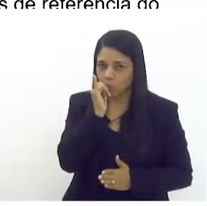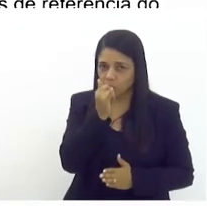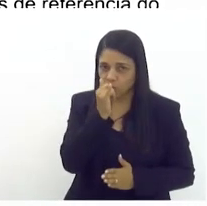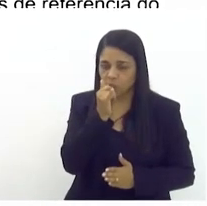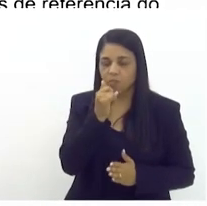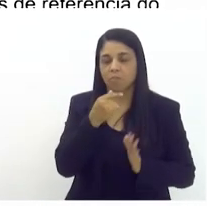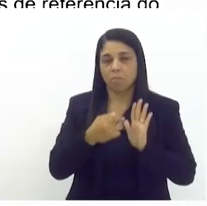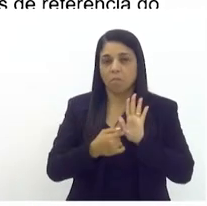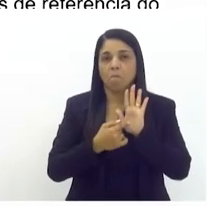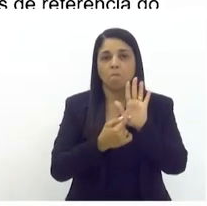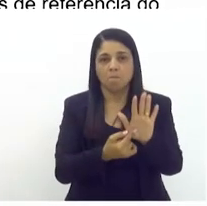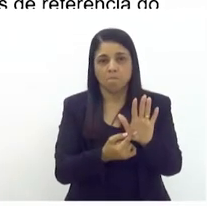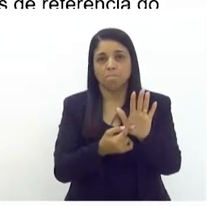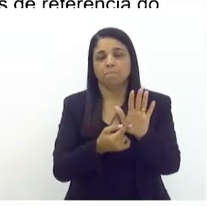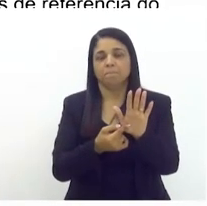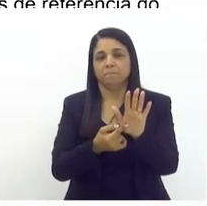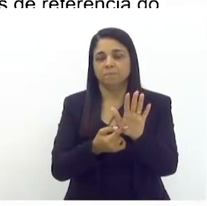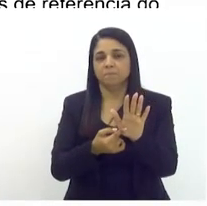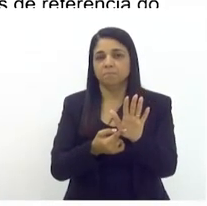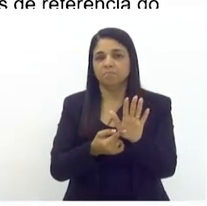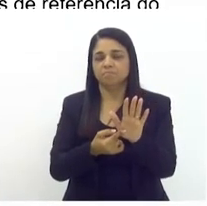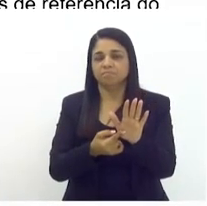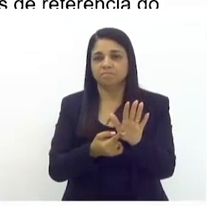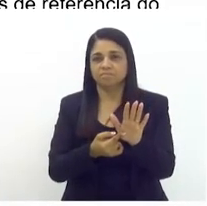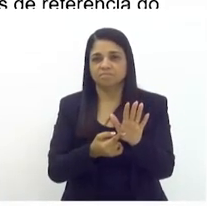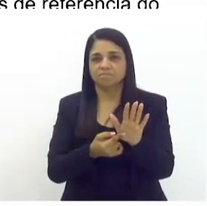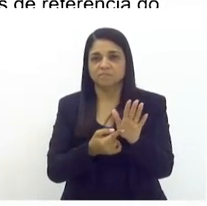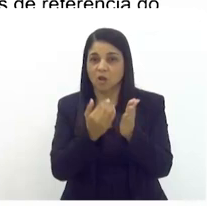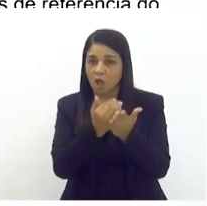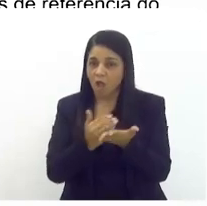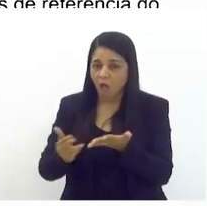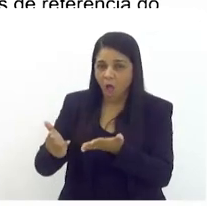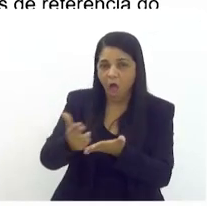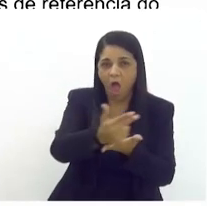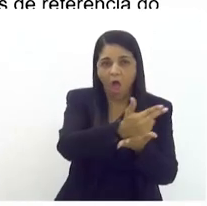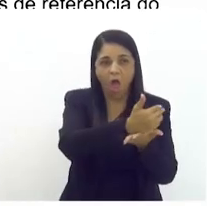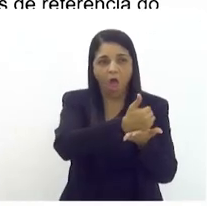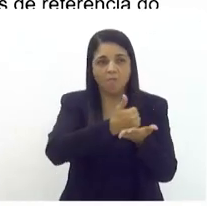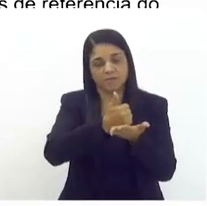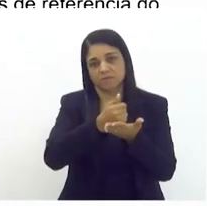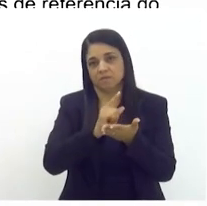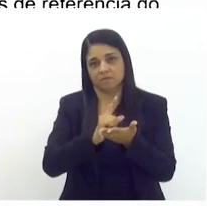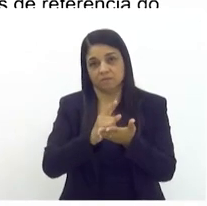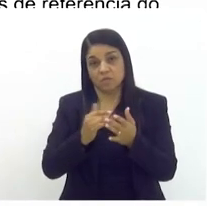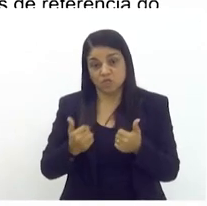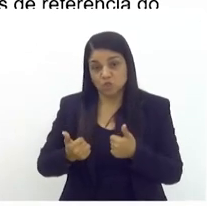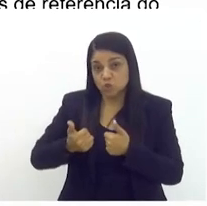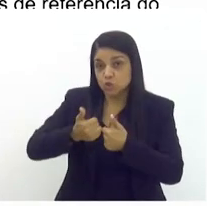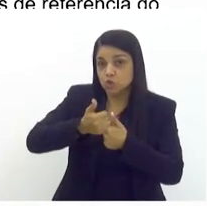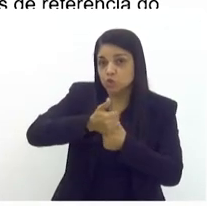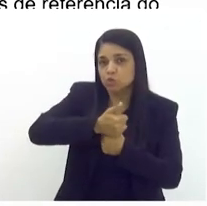isso propósito não é aumentar a interação mas sim substituir